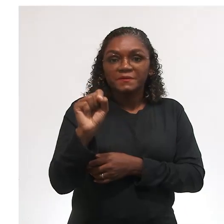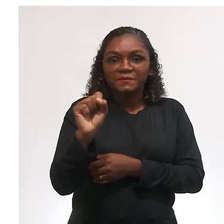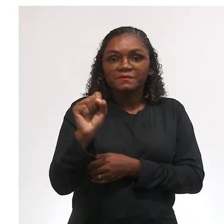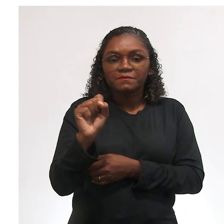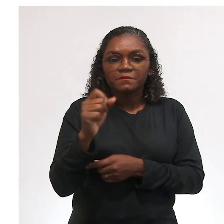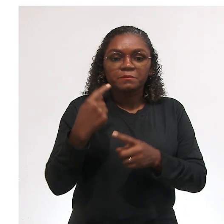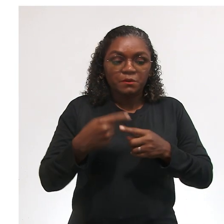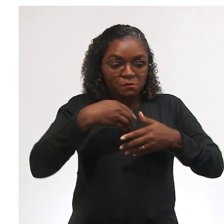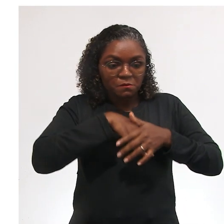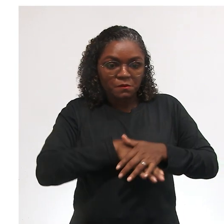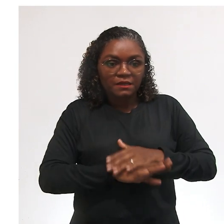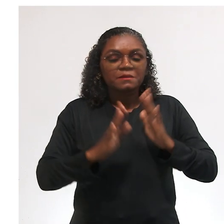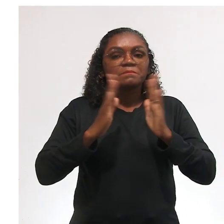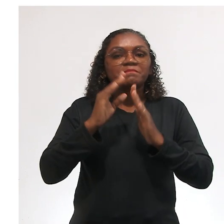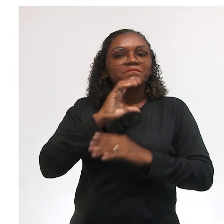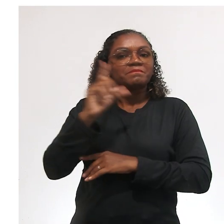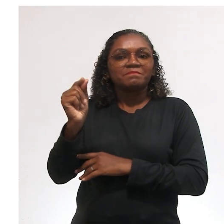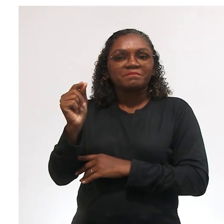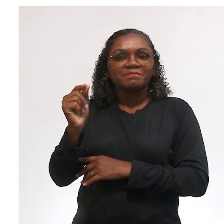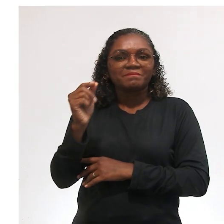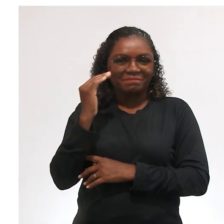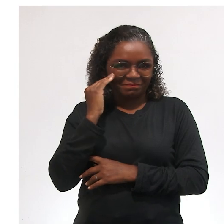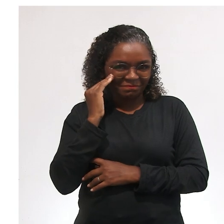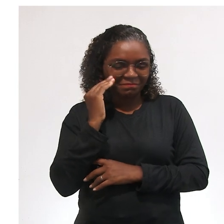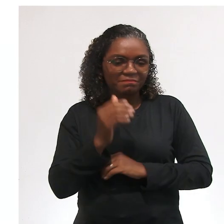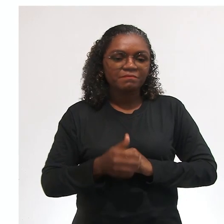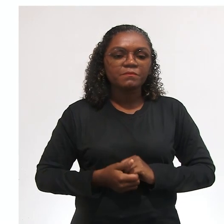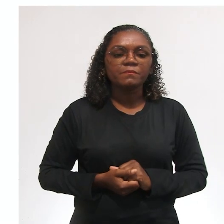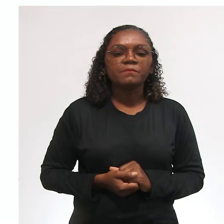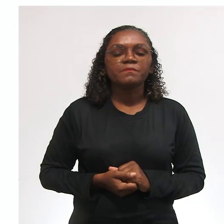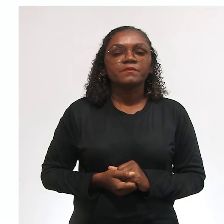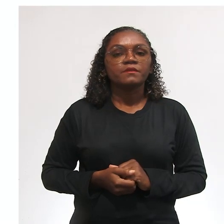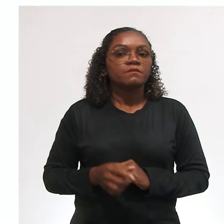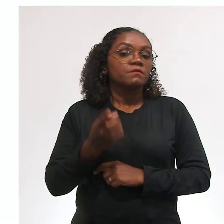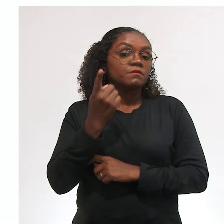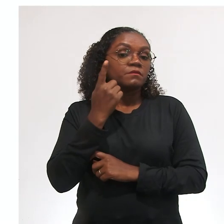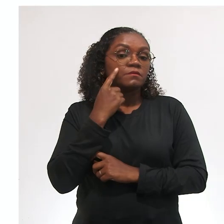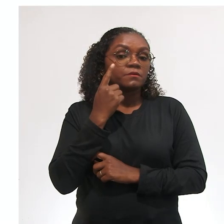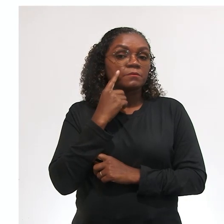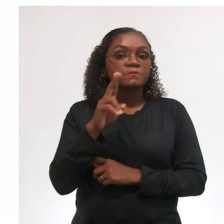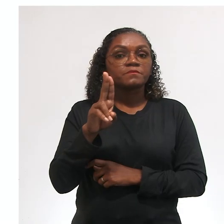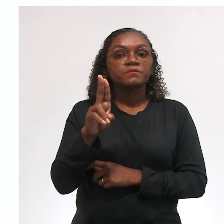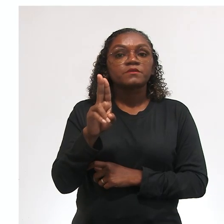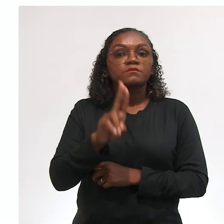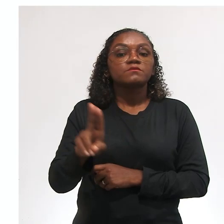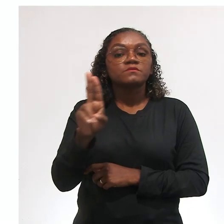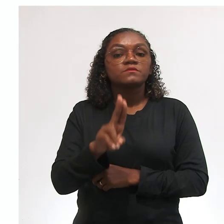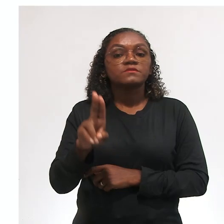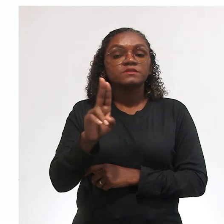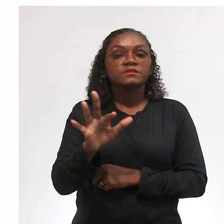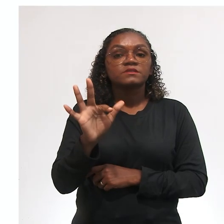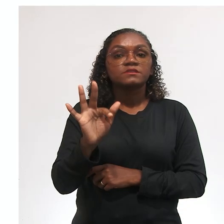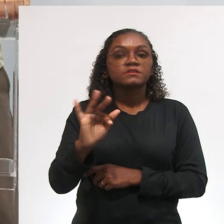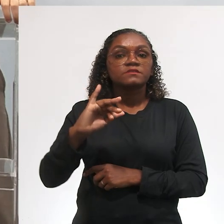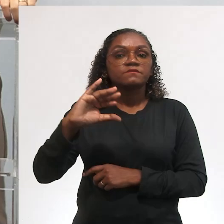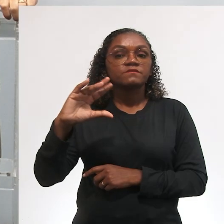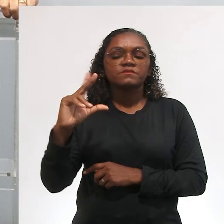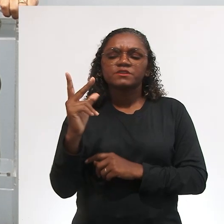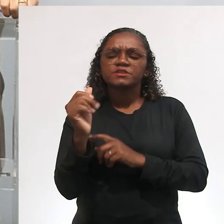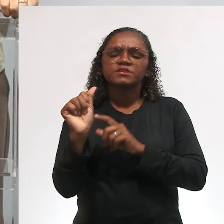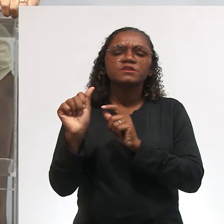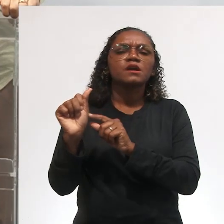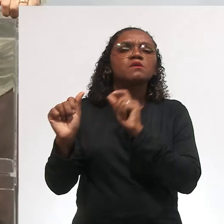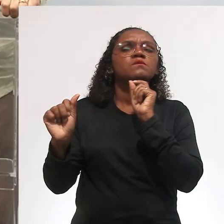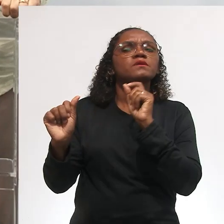casa. E nós temos alguns exemplos. Vamos citar o primeiro, o sistema do uso de fichas. O que é esse